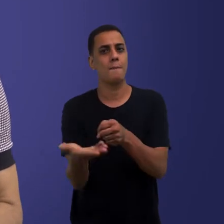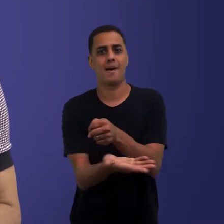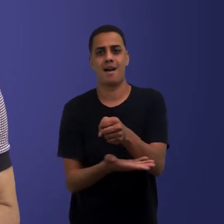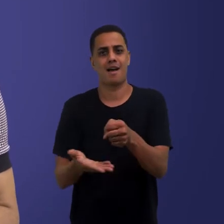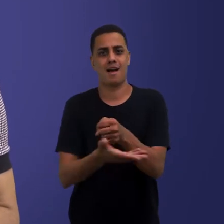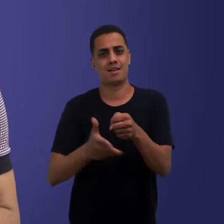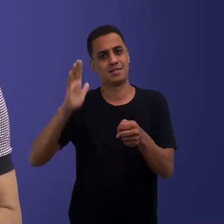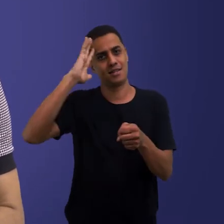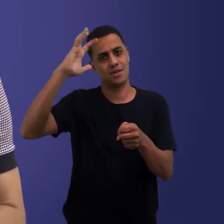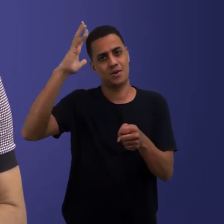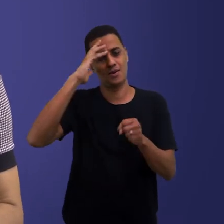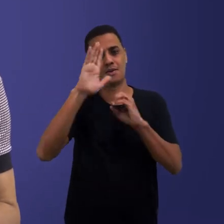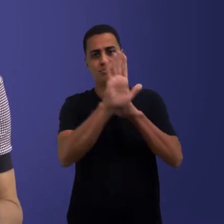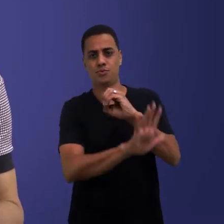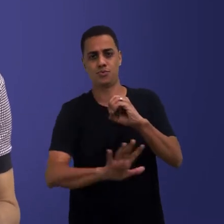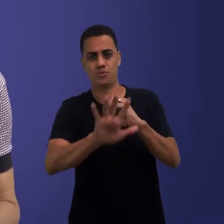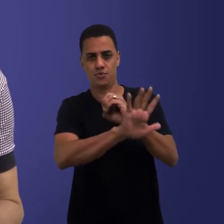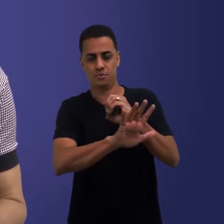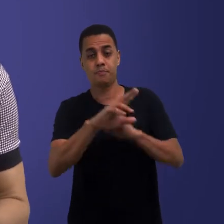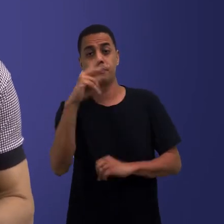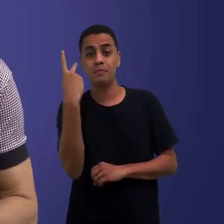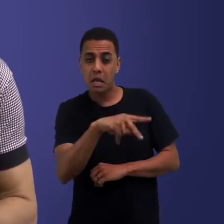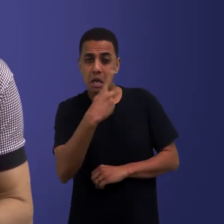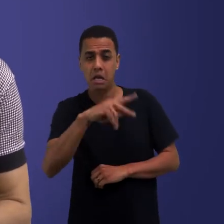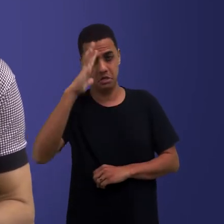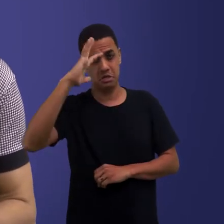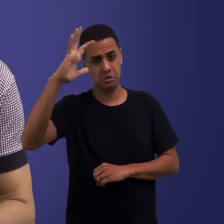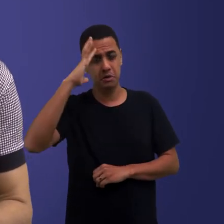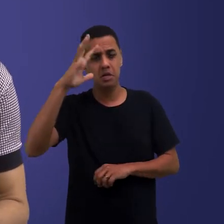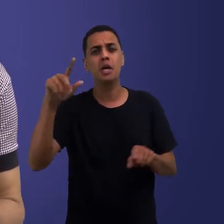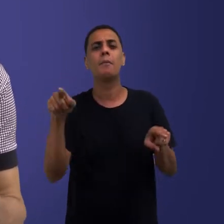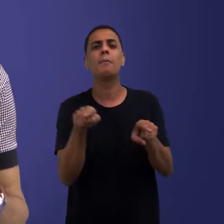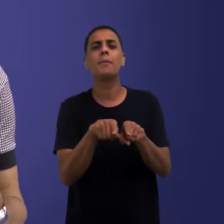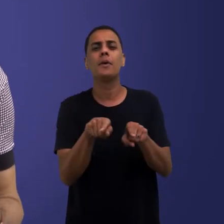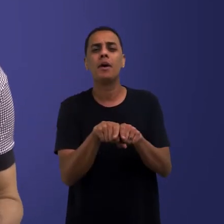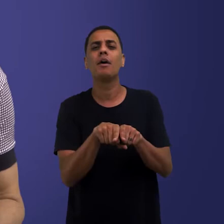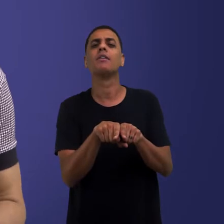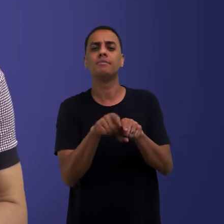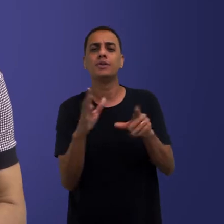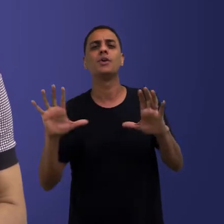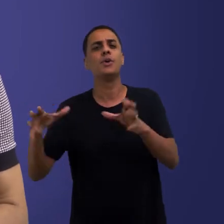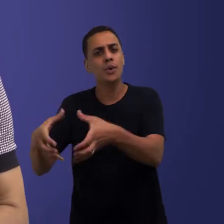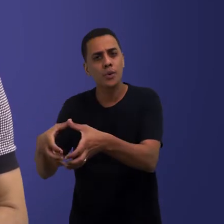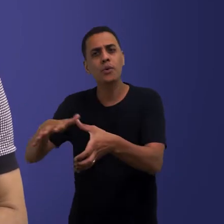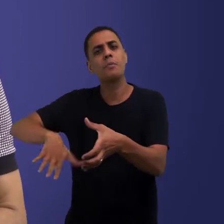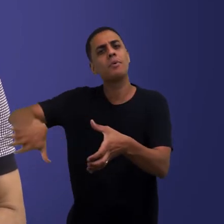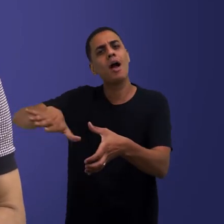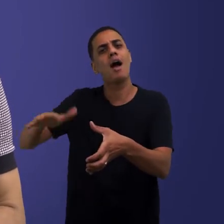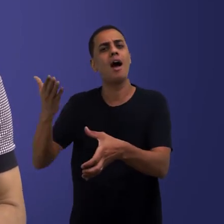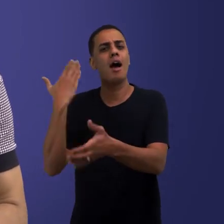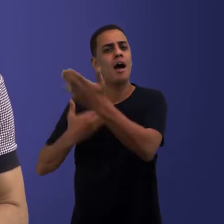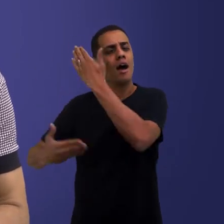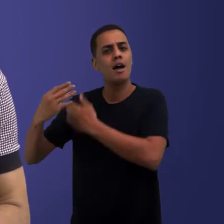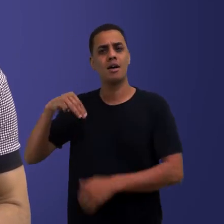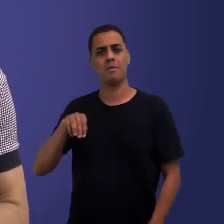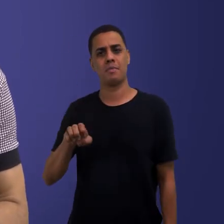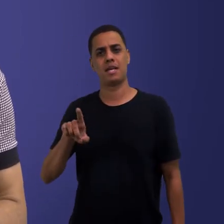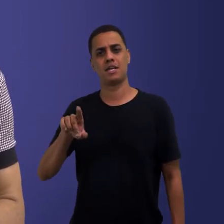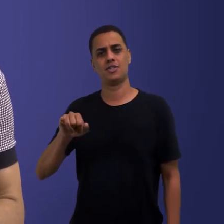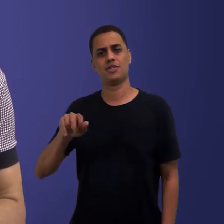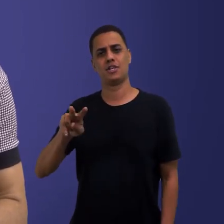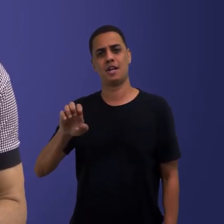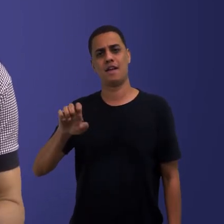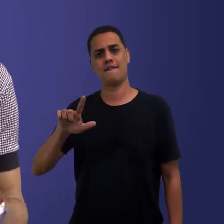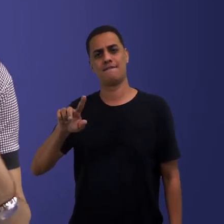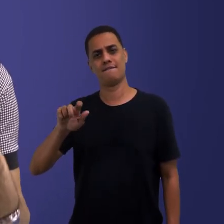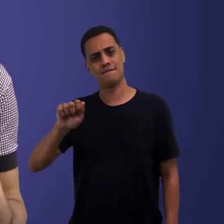base da astrologia. O sistema ptolomaico, por sua vez, até mesmo por ter sido adotado pelos teólogos